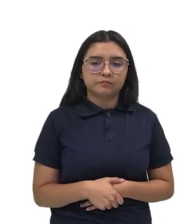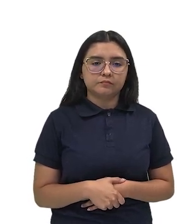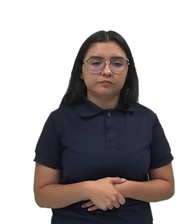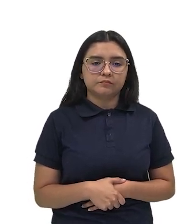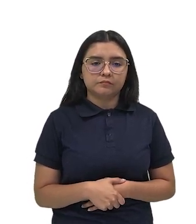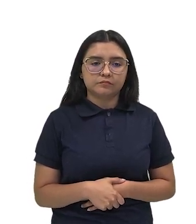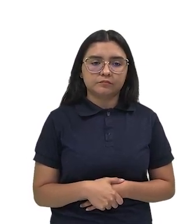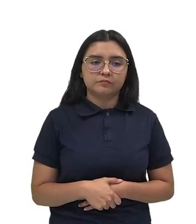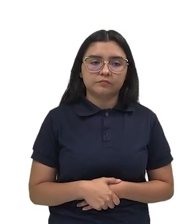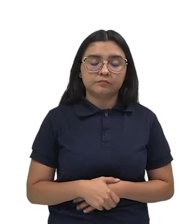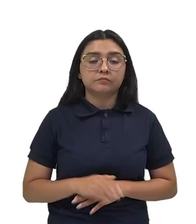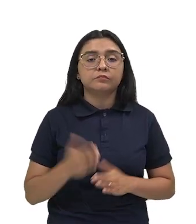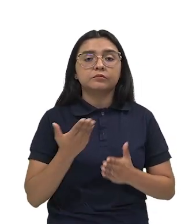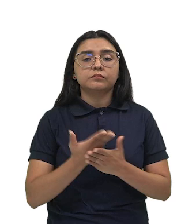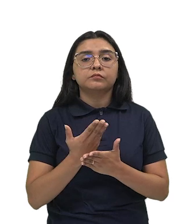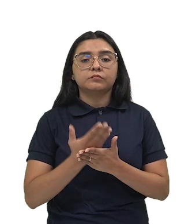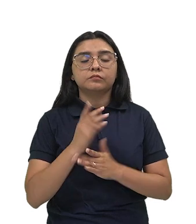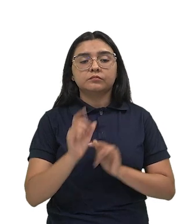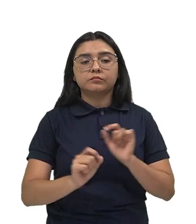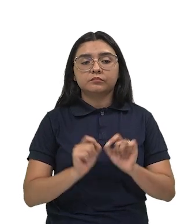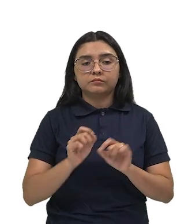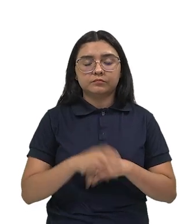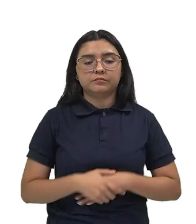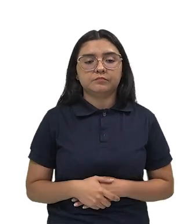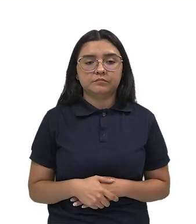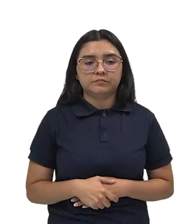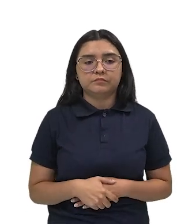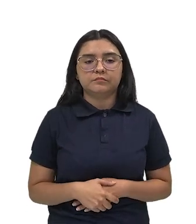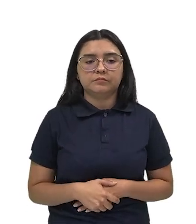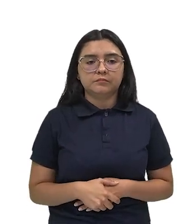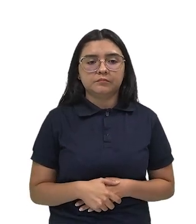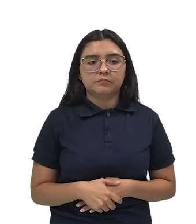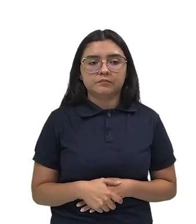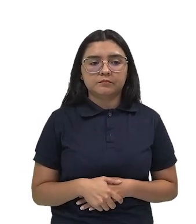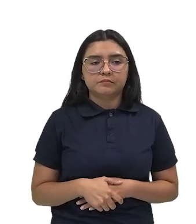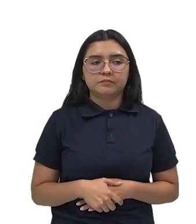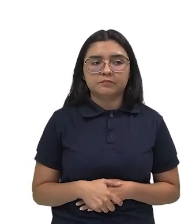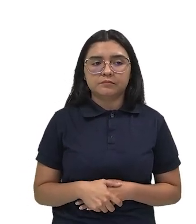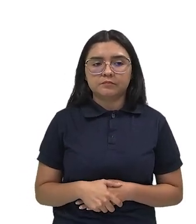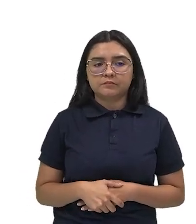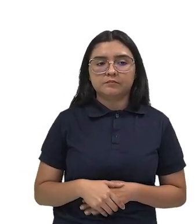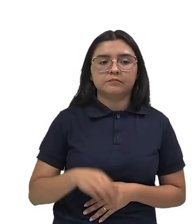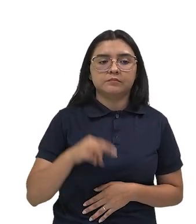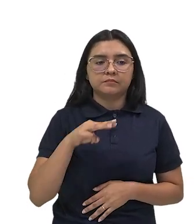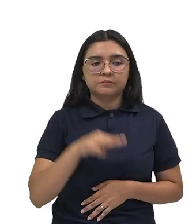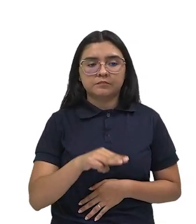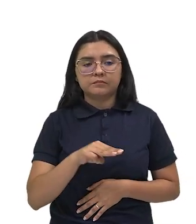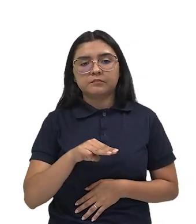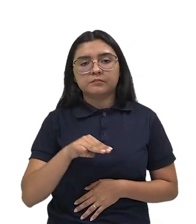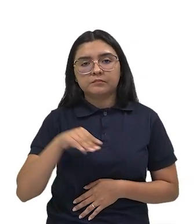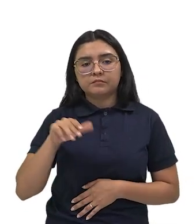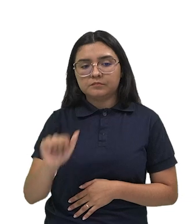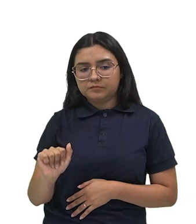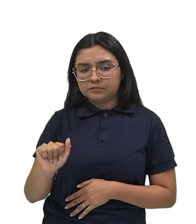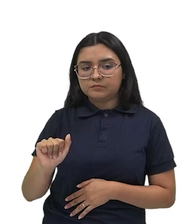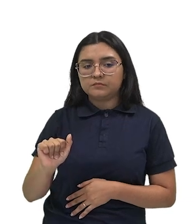Então, o que nós vimos? Nós vimos o que? A média aritmética,